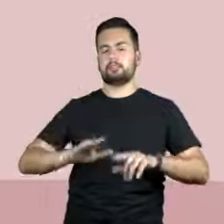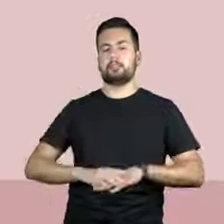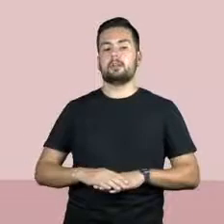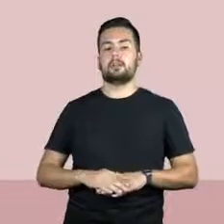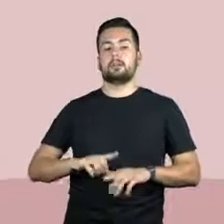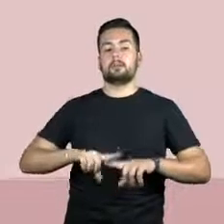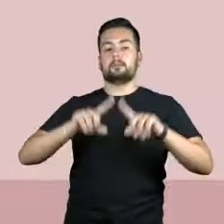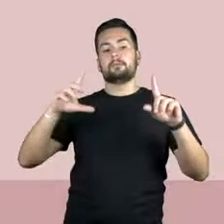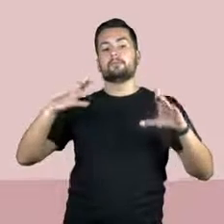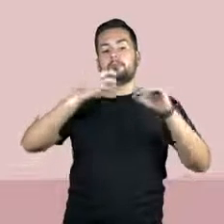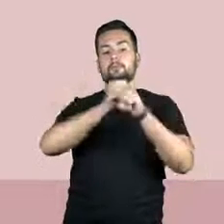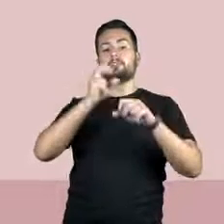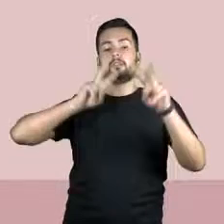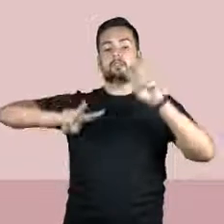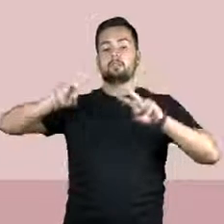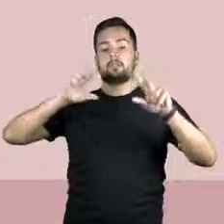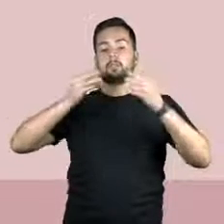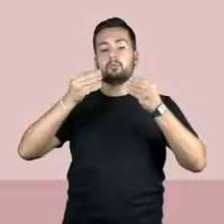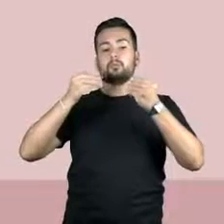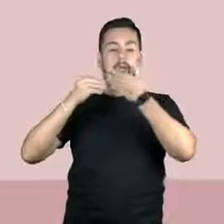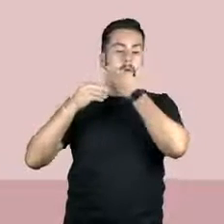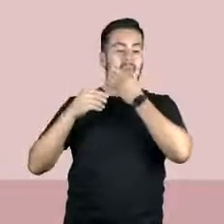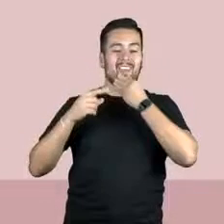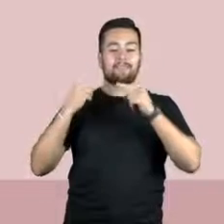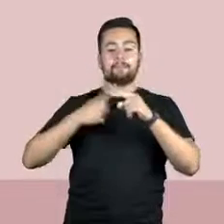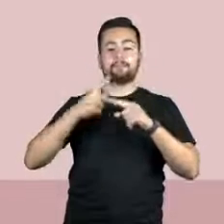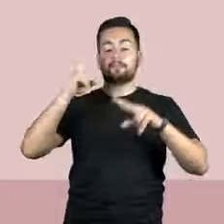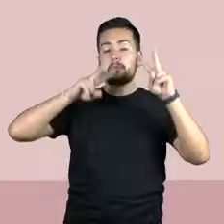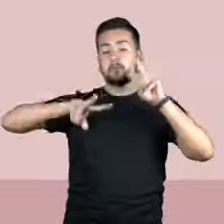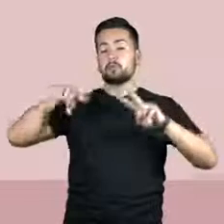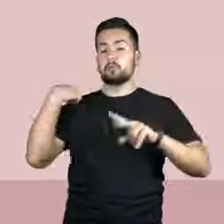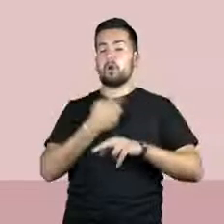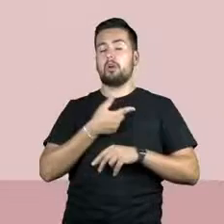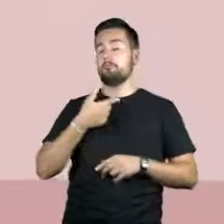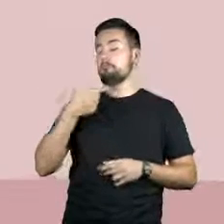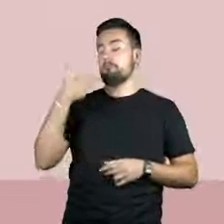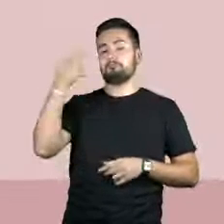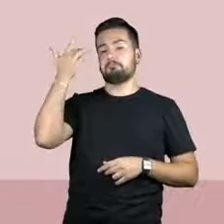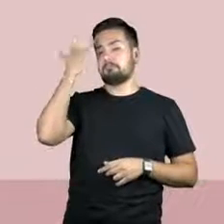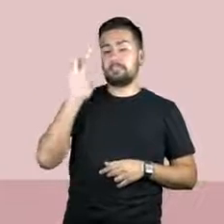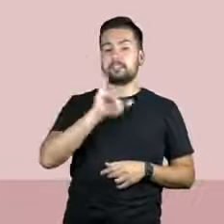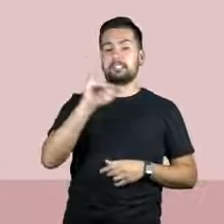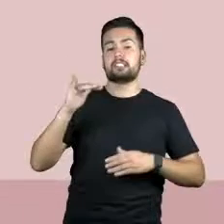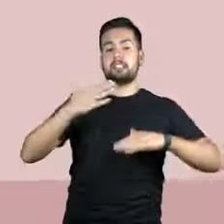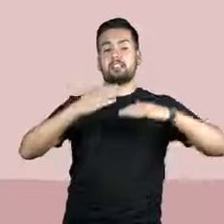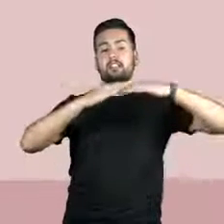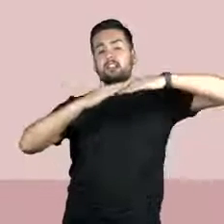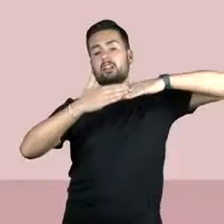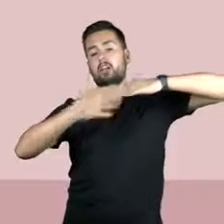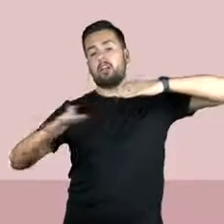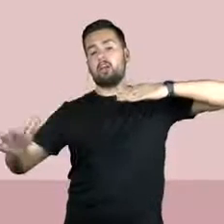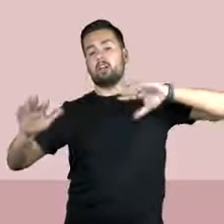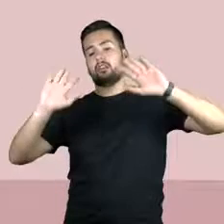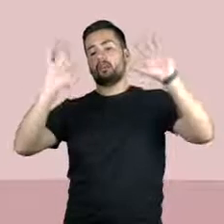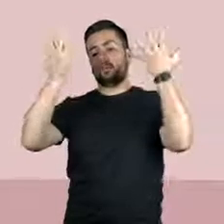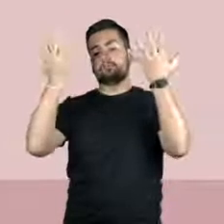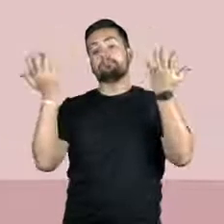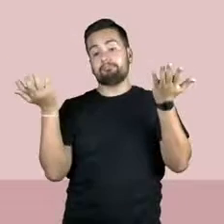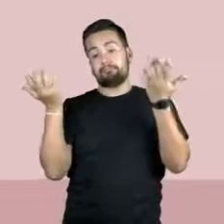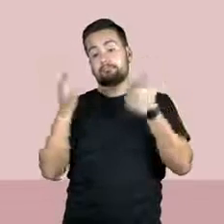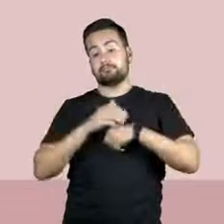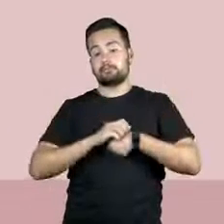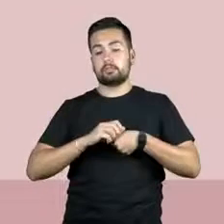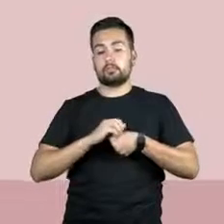muito visado justamente porque, visualmente, a gente não tem a impressão de que o talude tende a deslizar, né? Na verdade, uma prática,